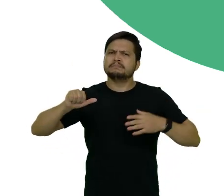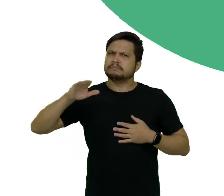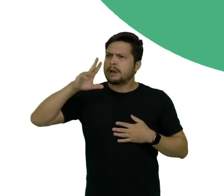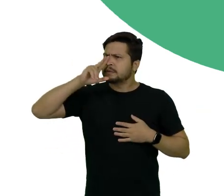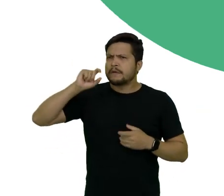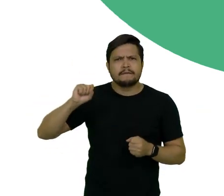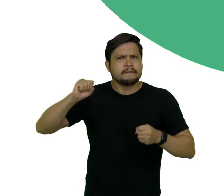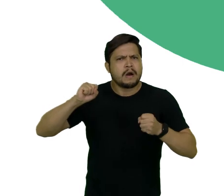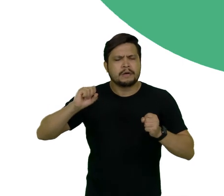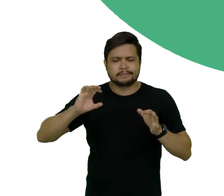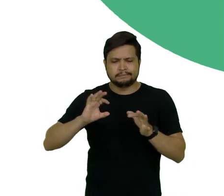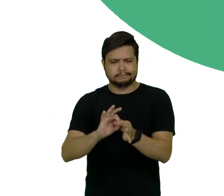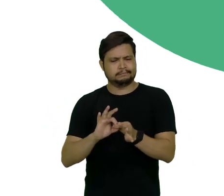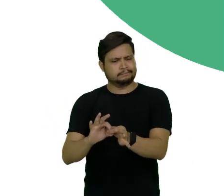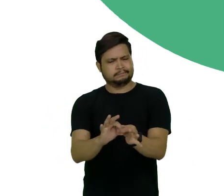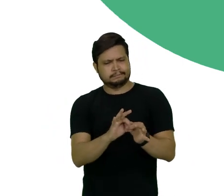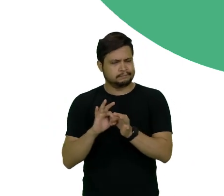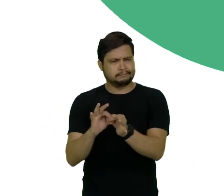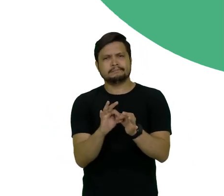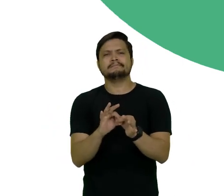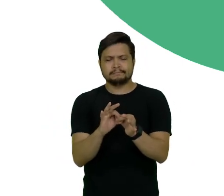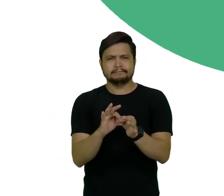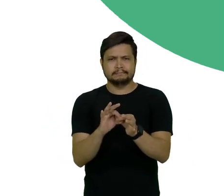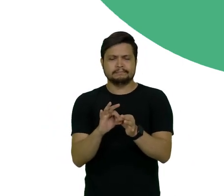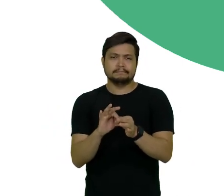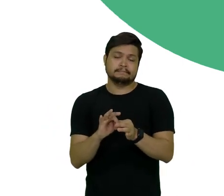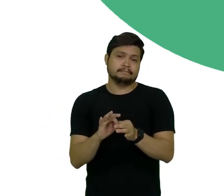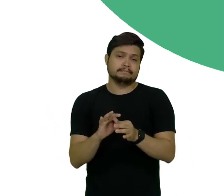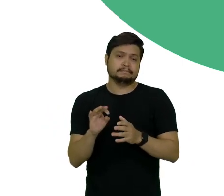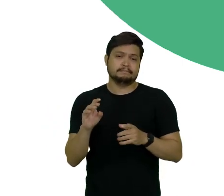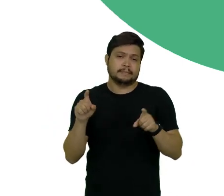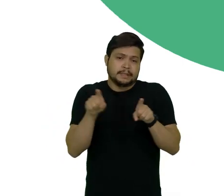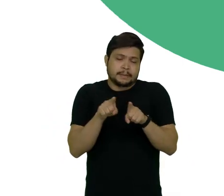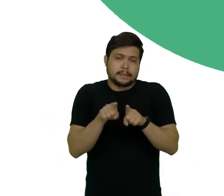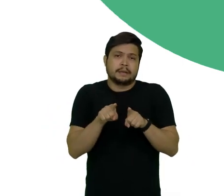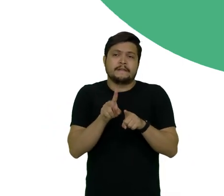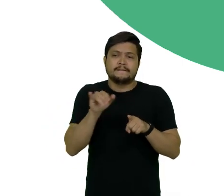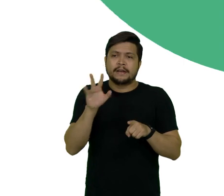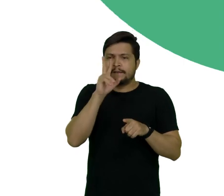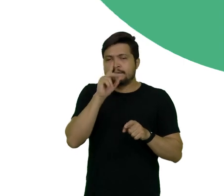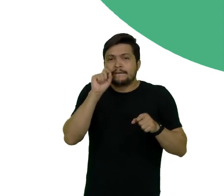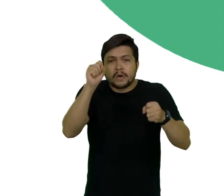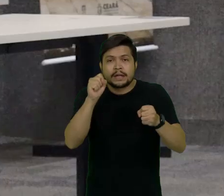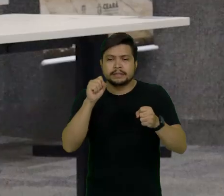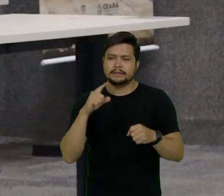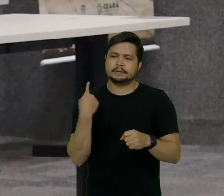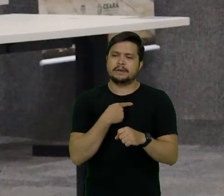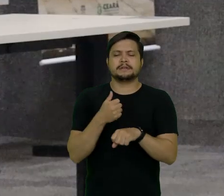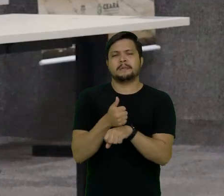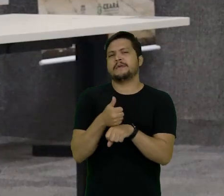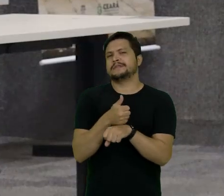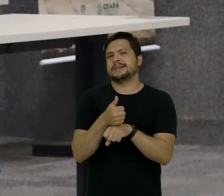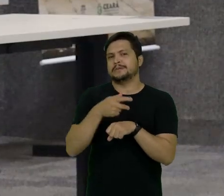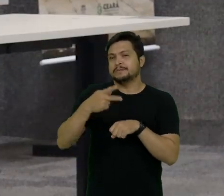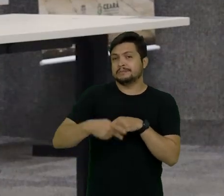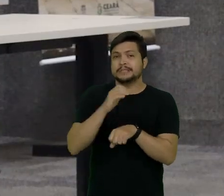somos, mais fortes nós ficamos, melhor é para que a nossa luta para fortalecimento da nossa